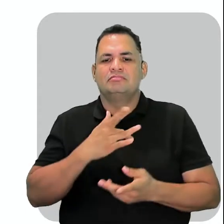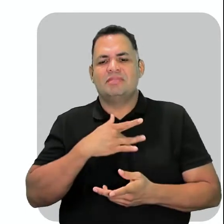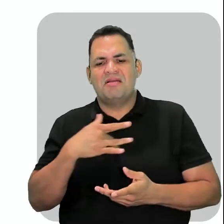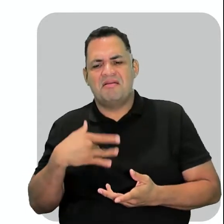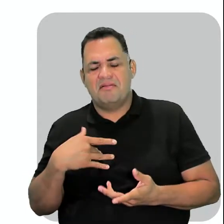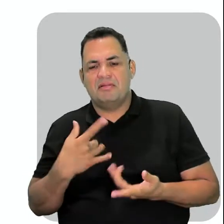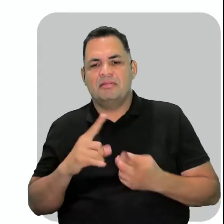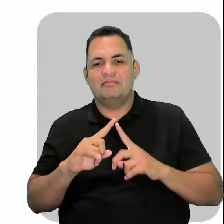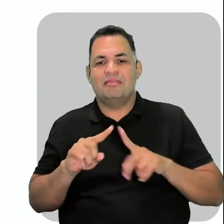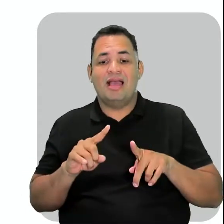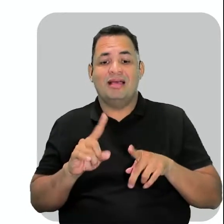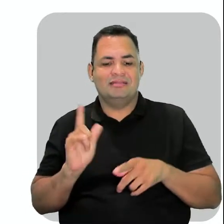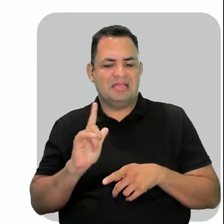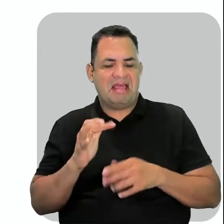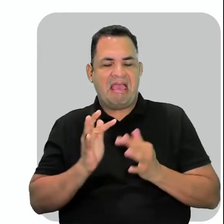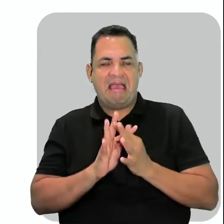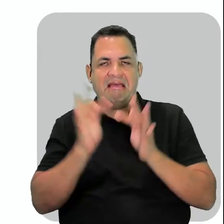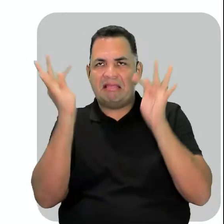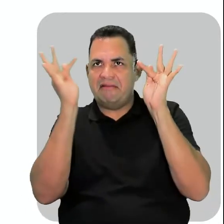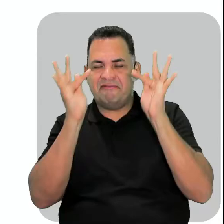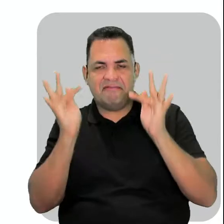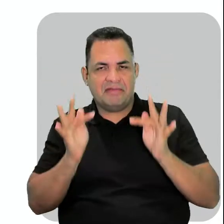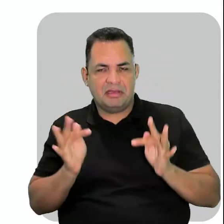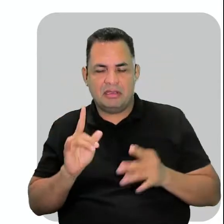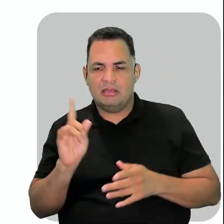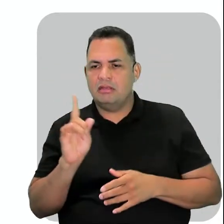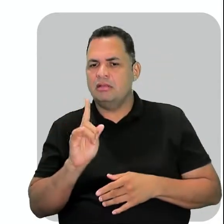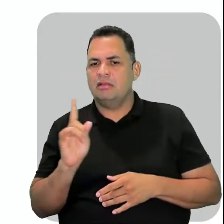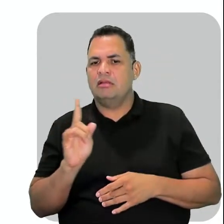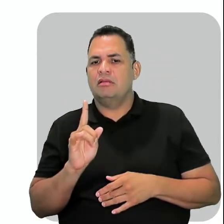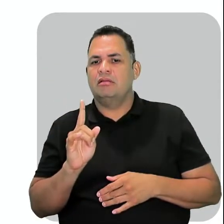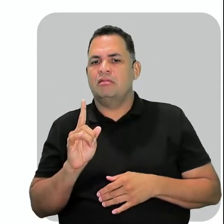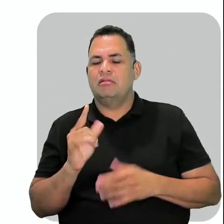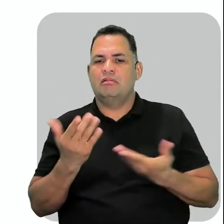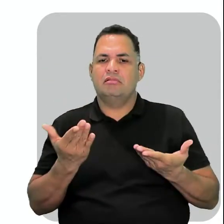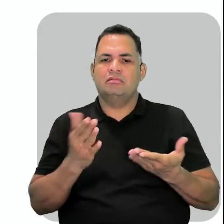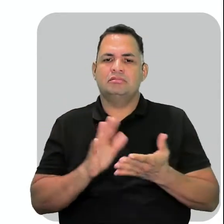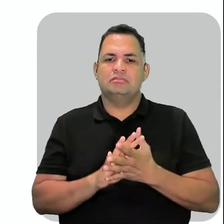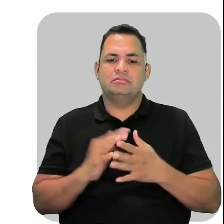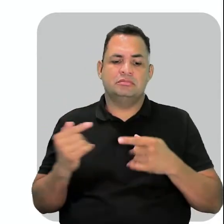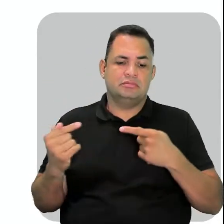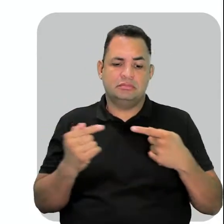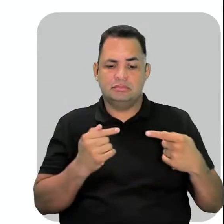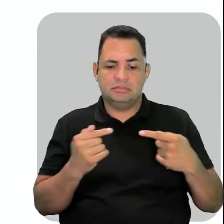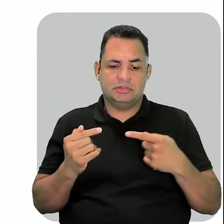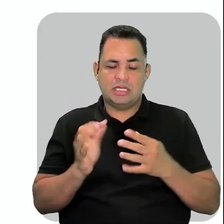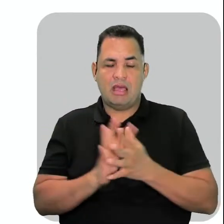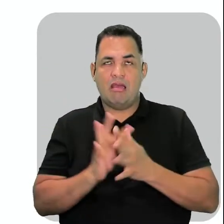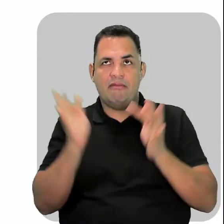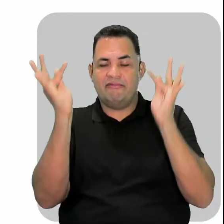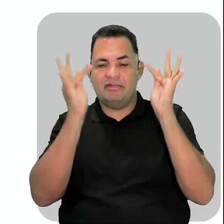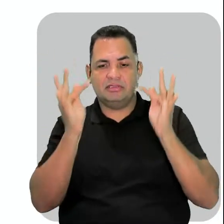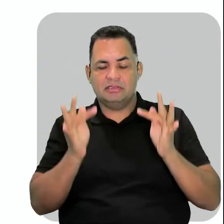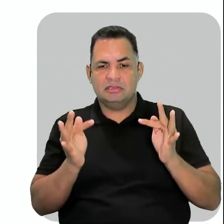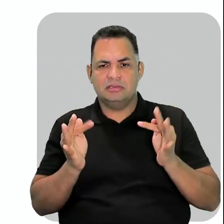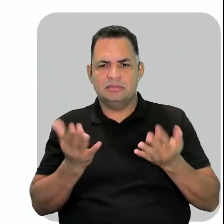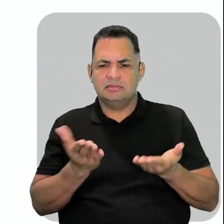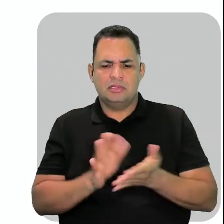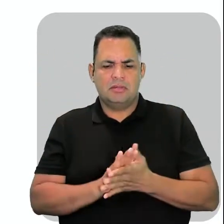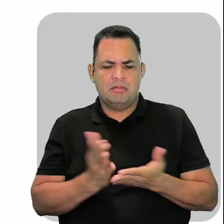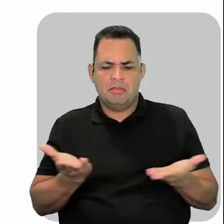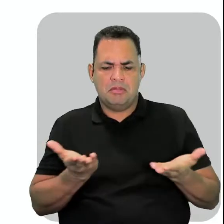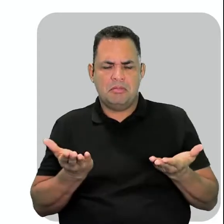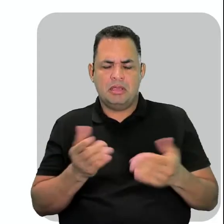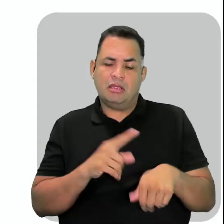você vai viver feliz, tá, gente? A sensação de bem-estar, ela não tem essa relação com a felicidade. A felicidade é